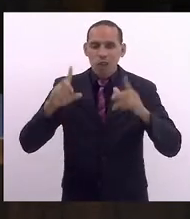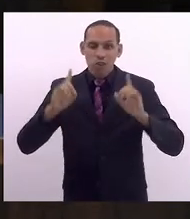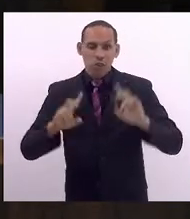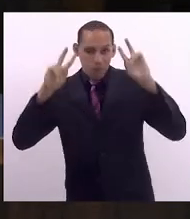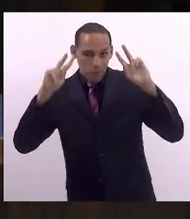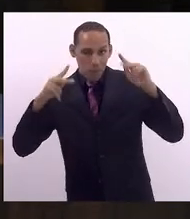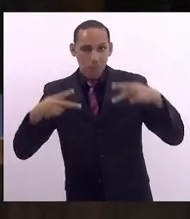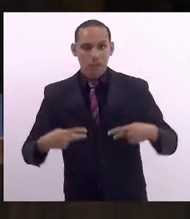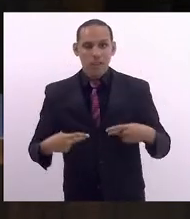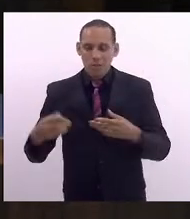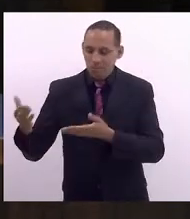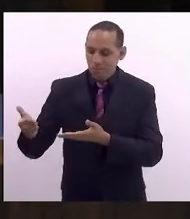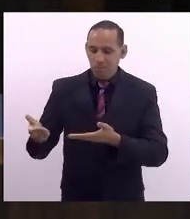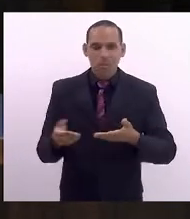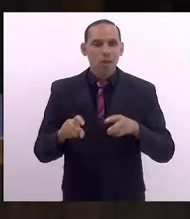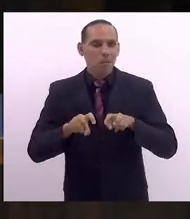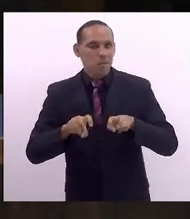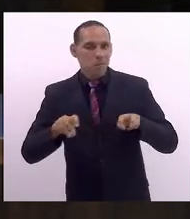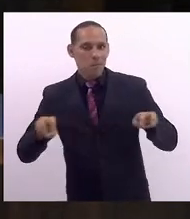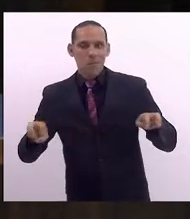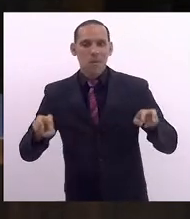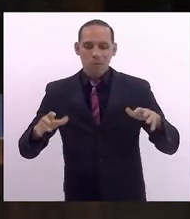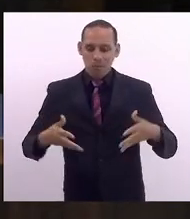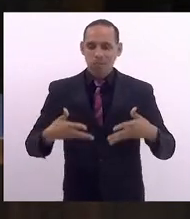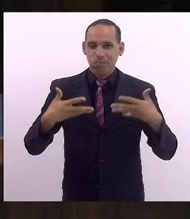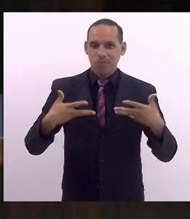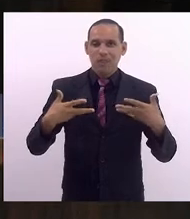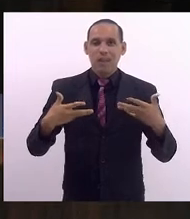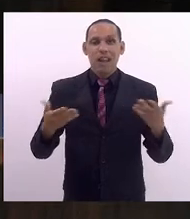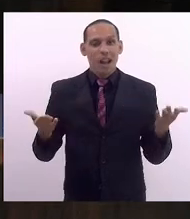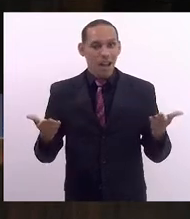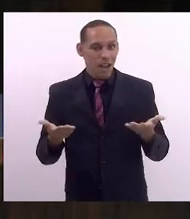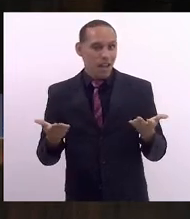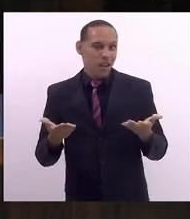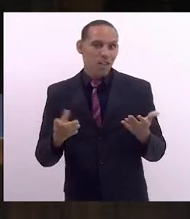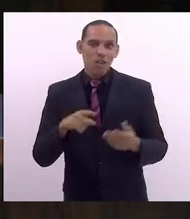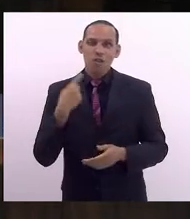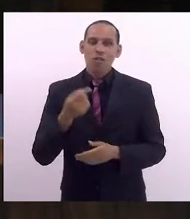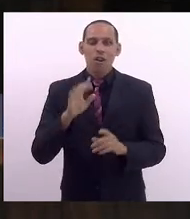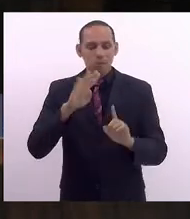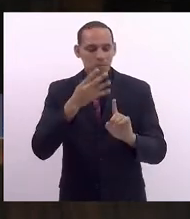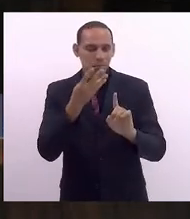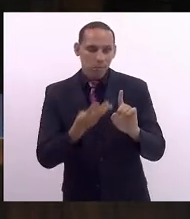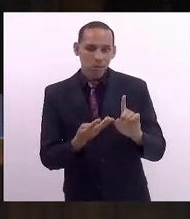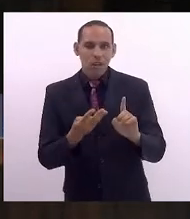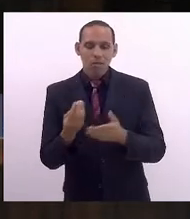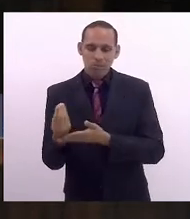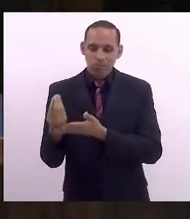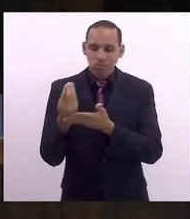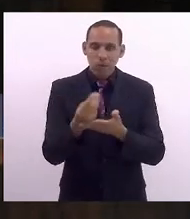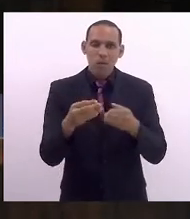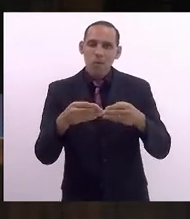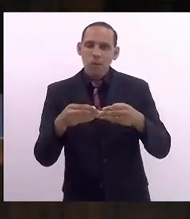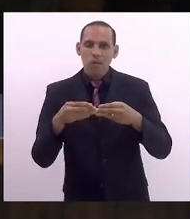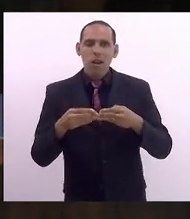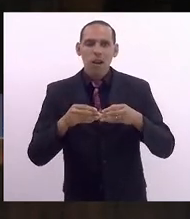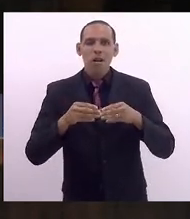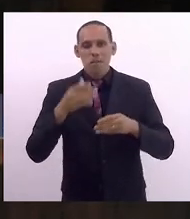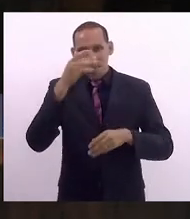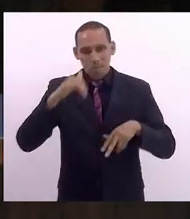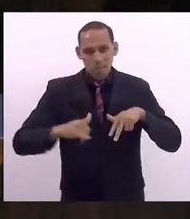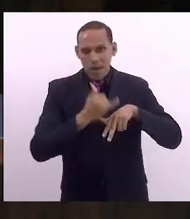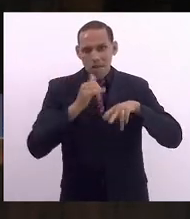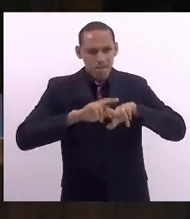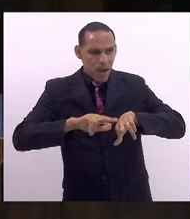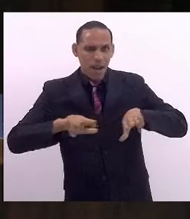orgulhosamente aqui para compor a mesa de honra nesta ocasião, que também faremos homenagens e entregas de moções a diversas outras